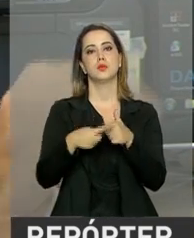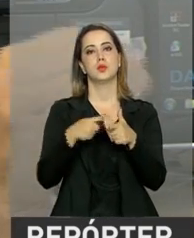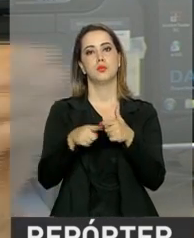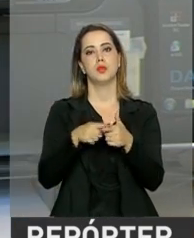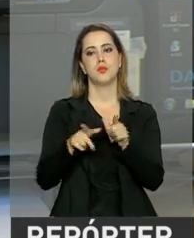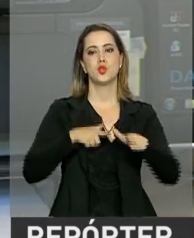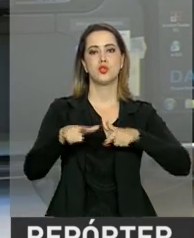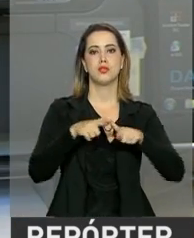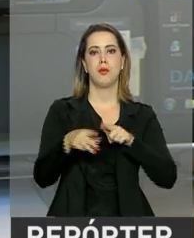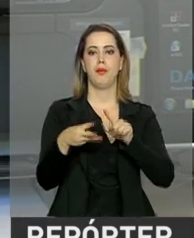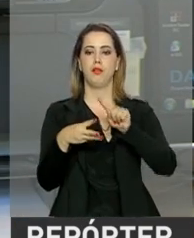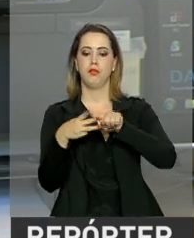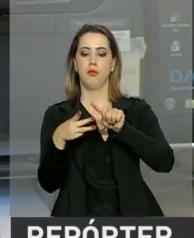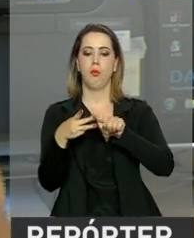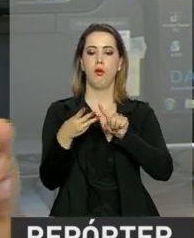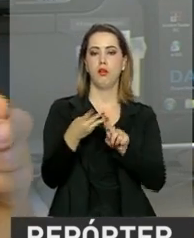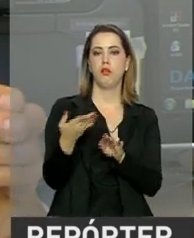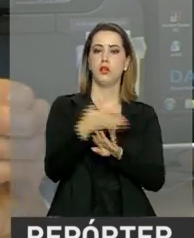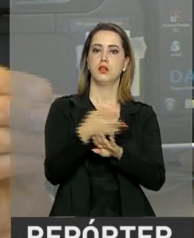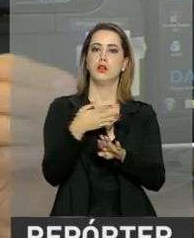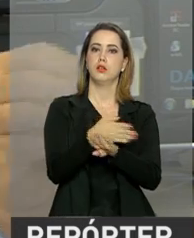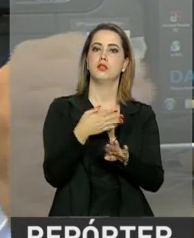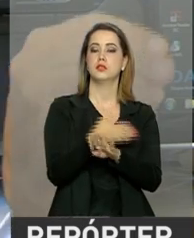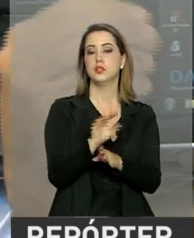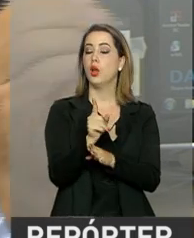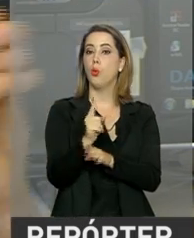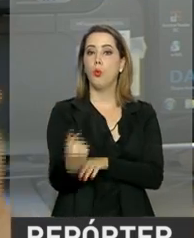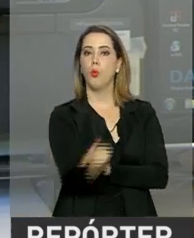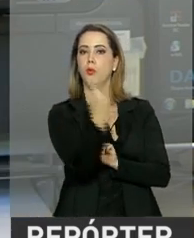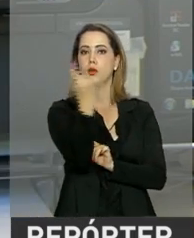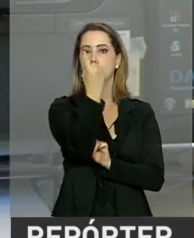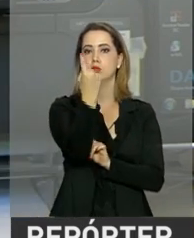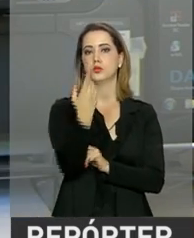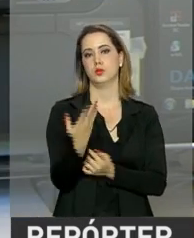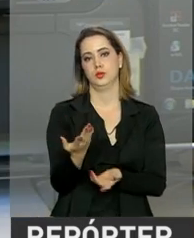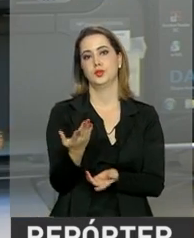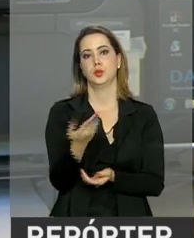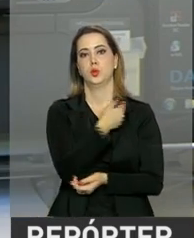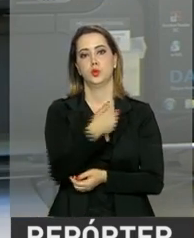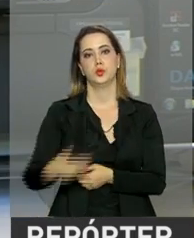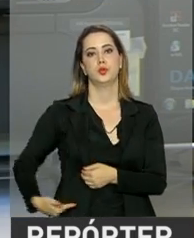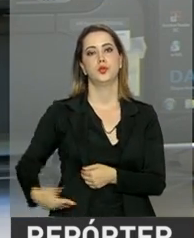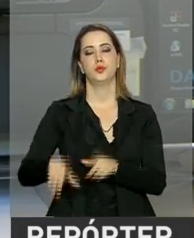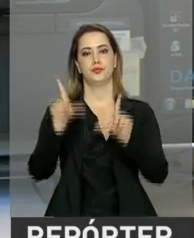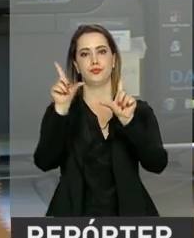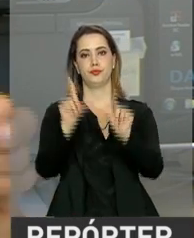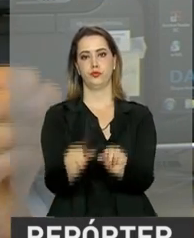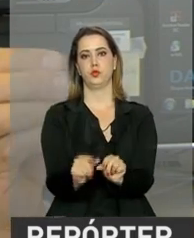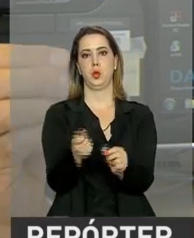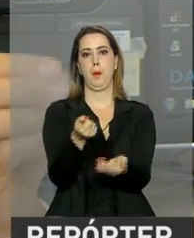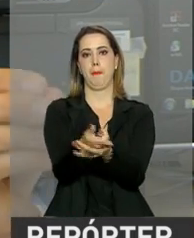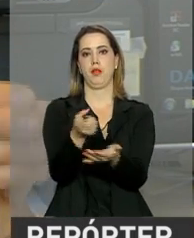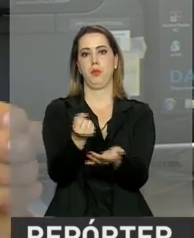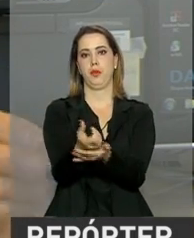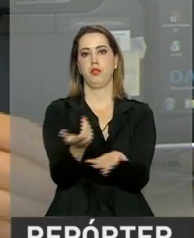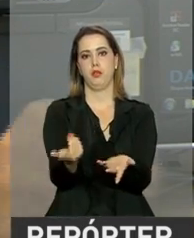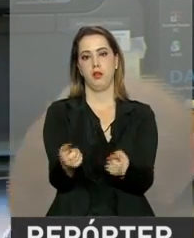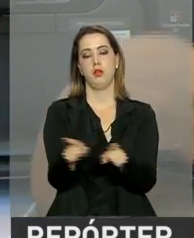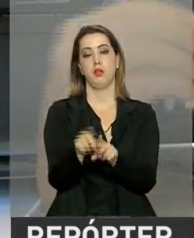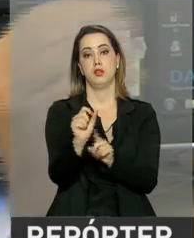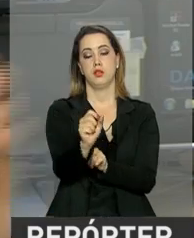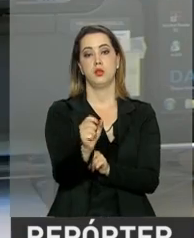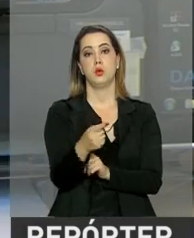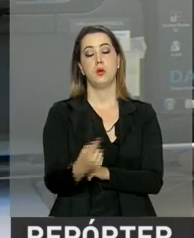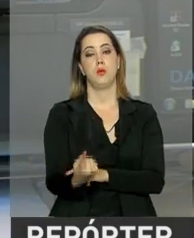se internar 3 vezes. E o governo paga menos, porque é uma internação só, o patrão fica com o